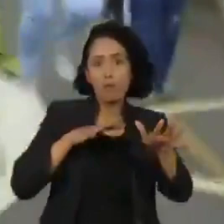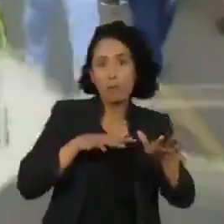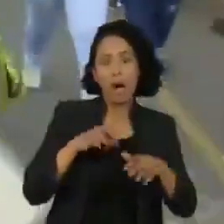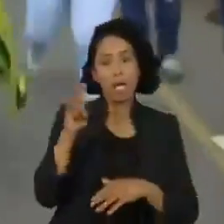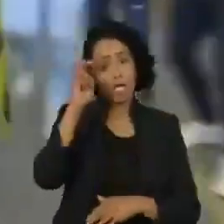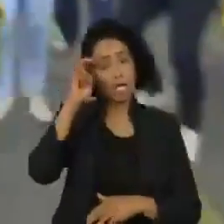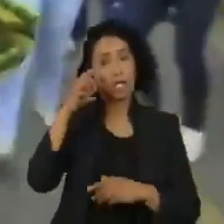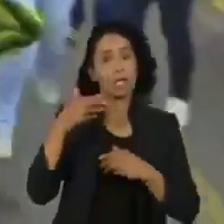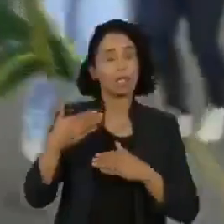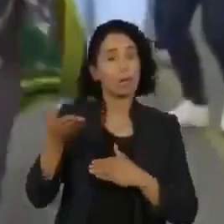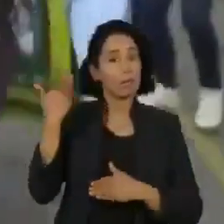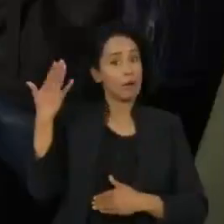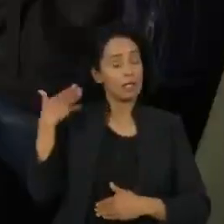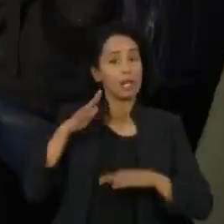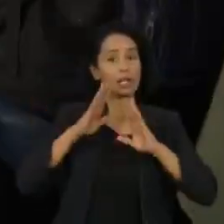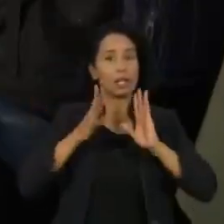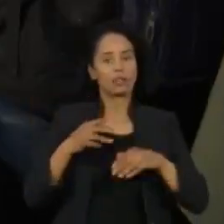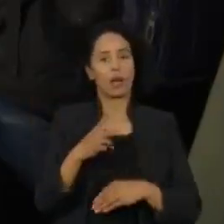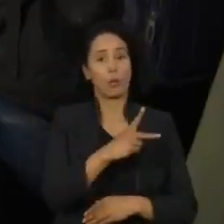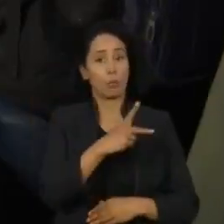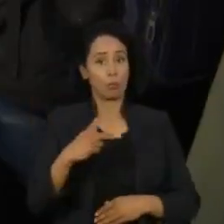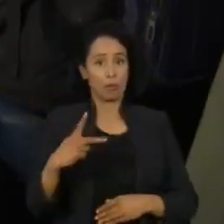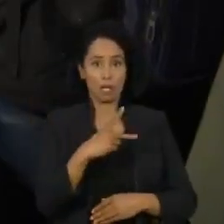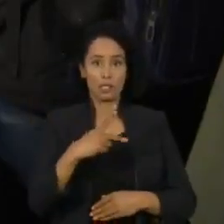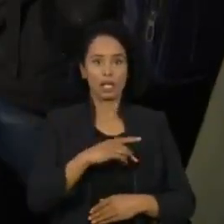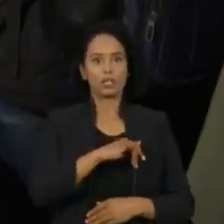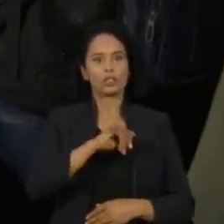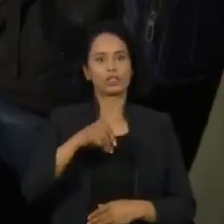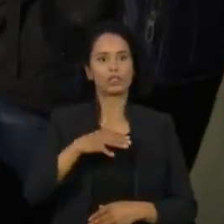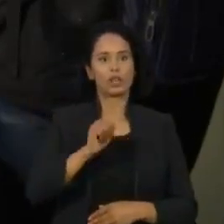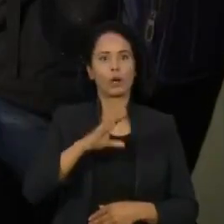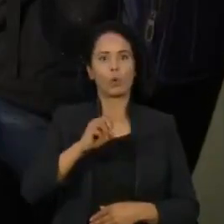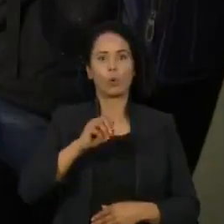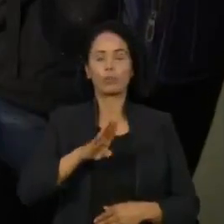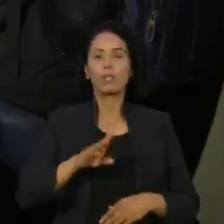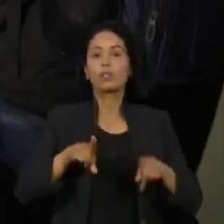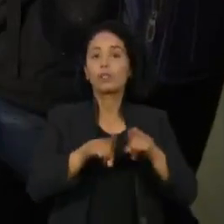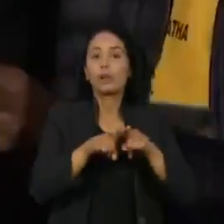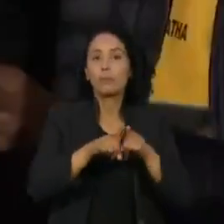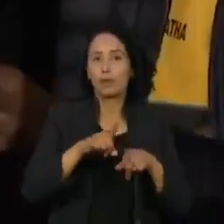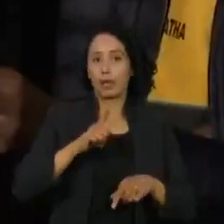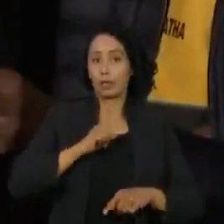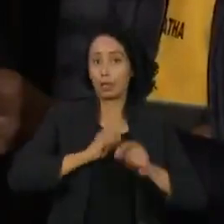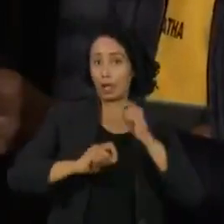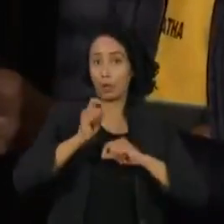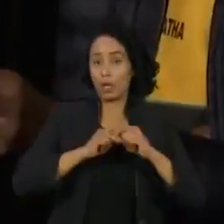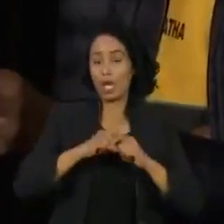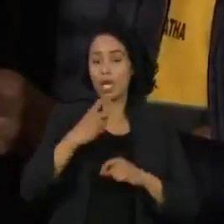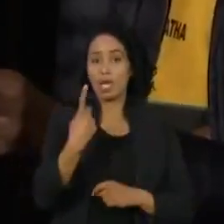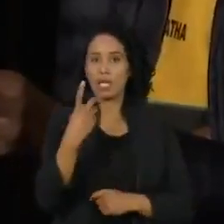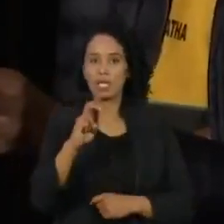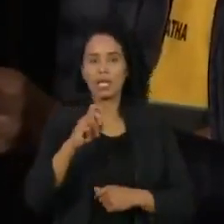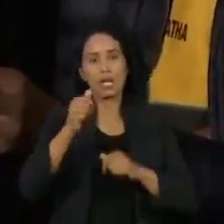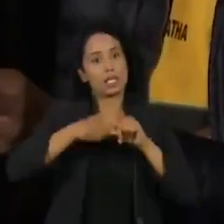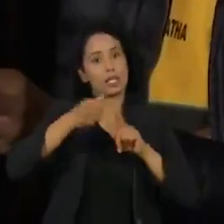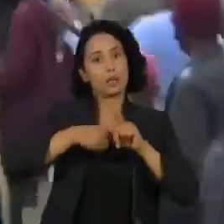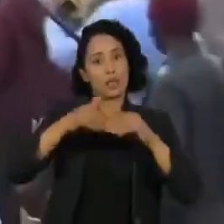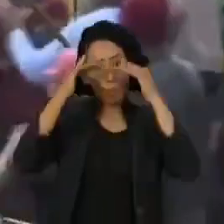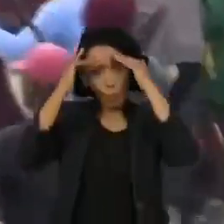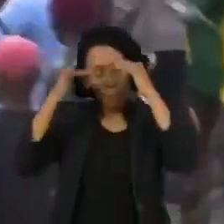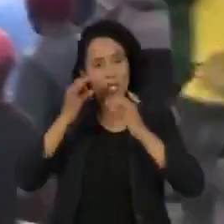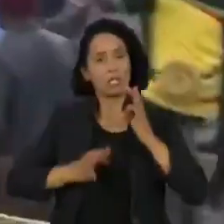a prisão do ex-presidente Jacob Zuma, que se entregou para cumprir a pena de 15 meses por desobediência à